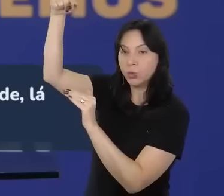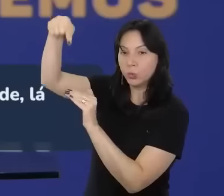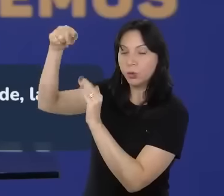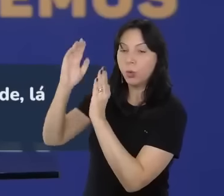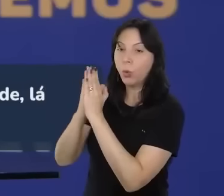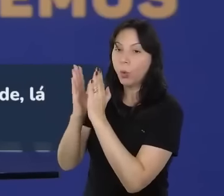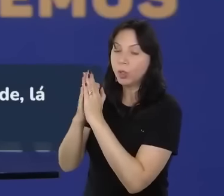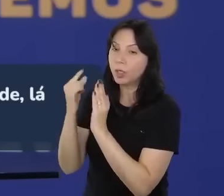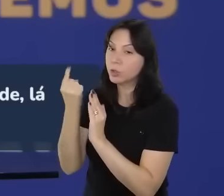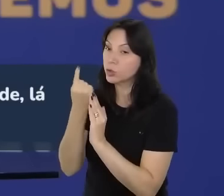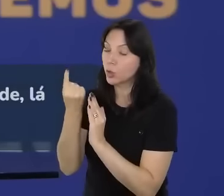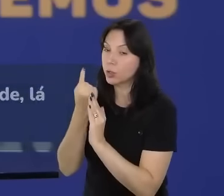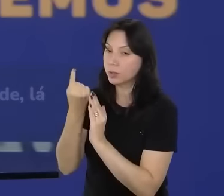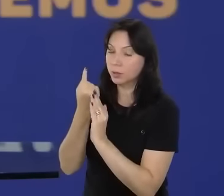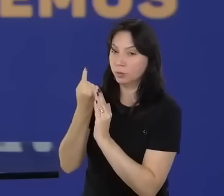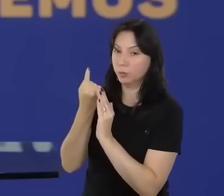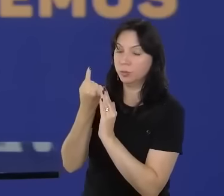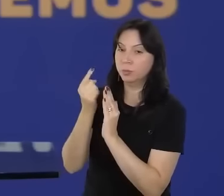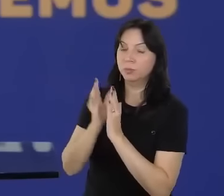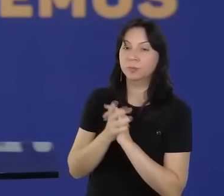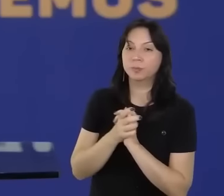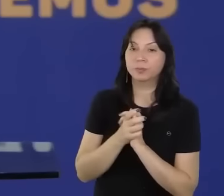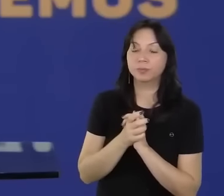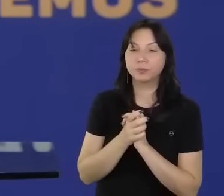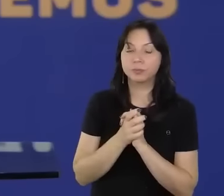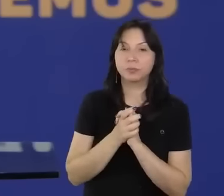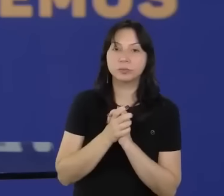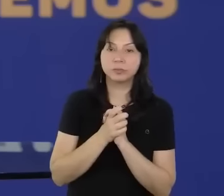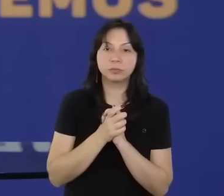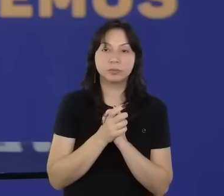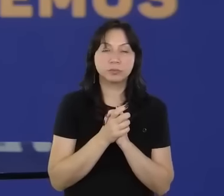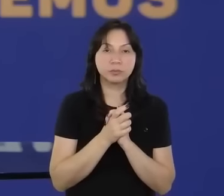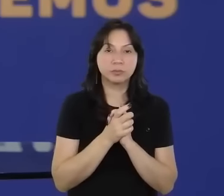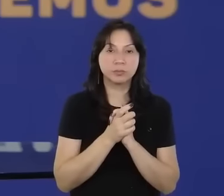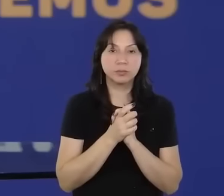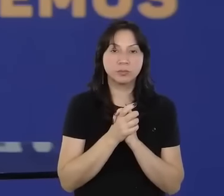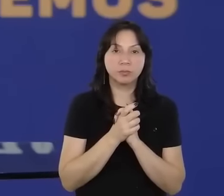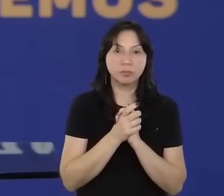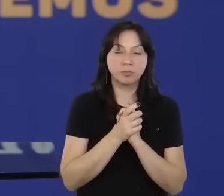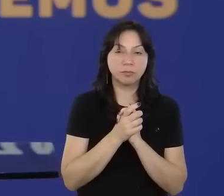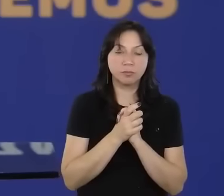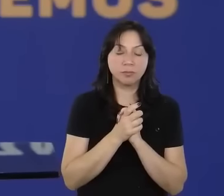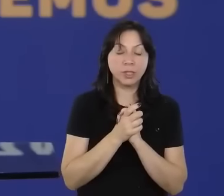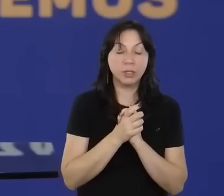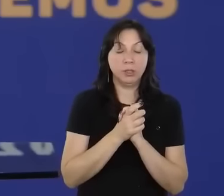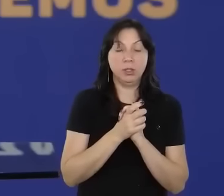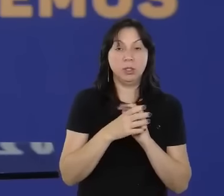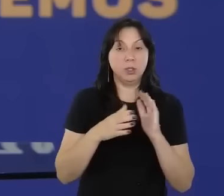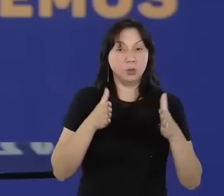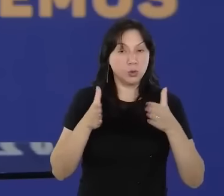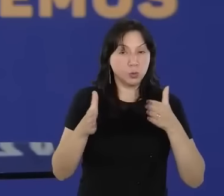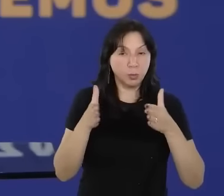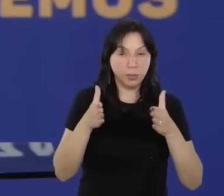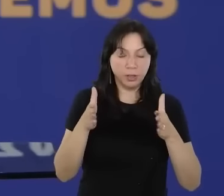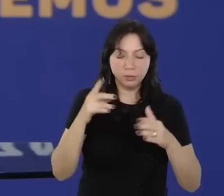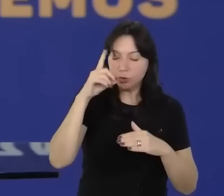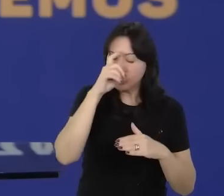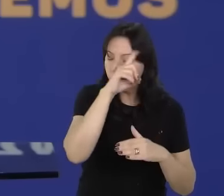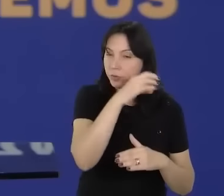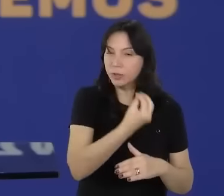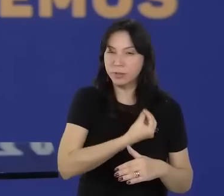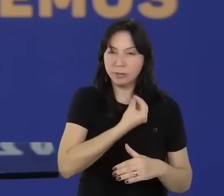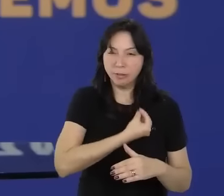estava ele só me permita dizer isso a você na hora da nossa crise por mais medonha